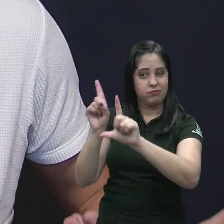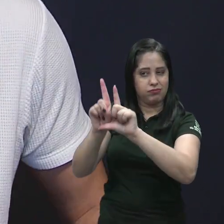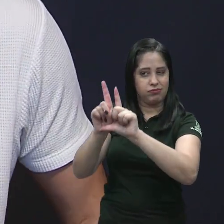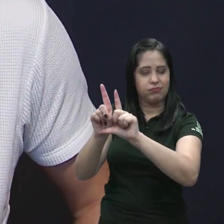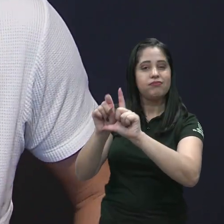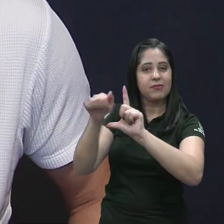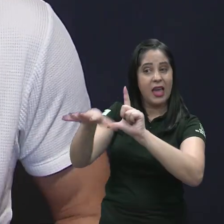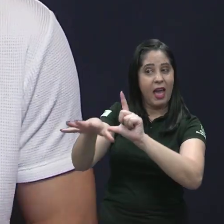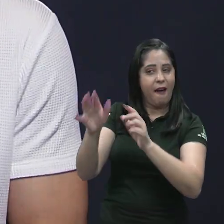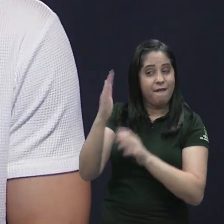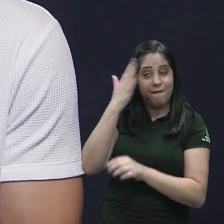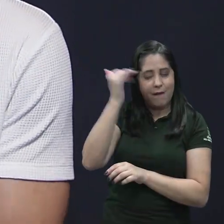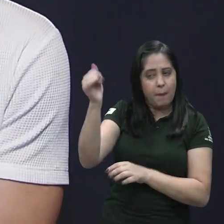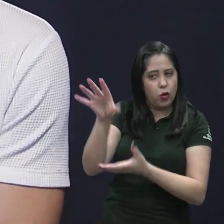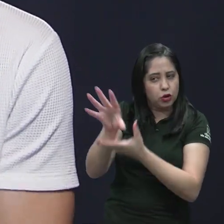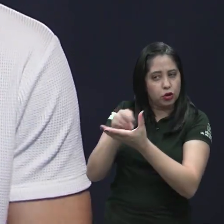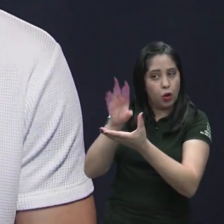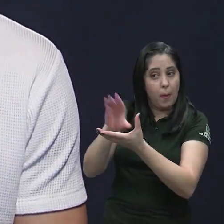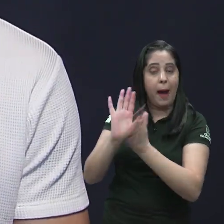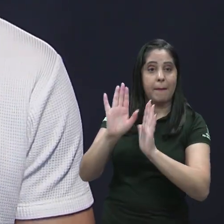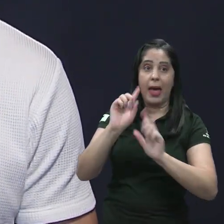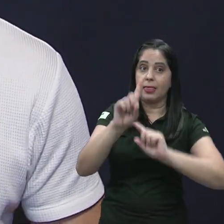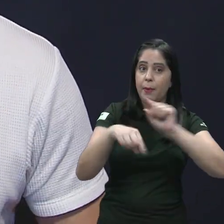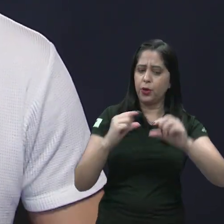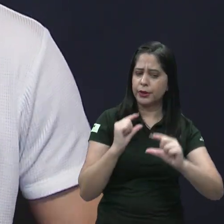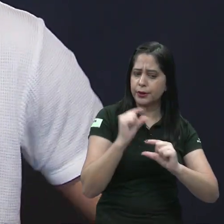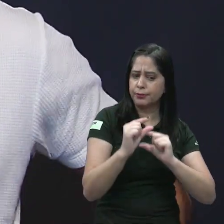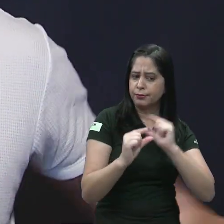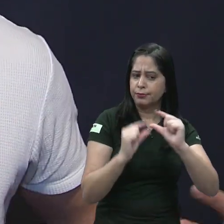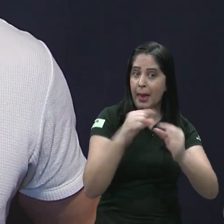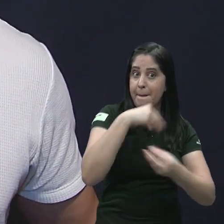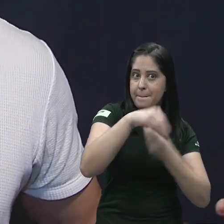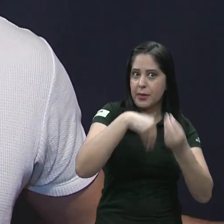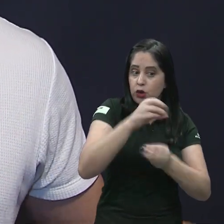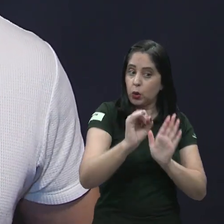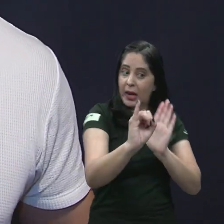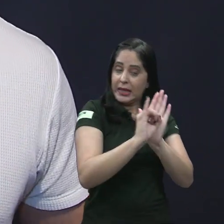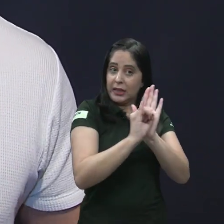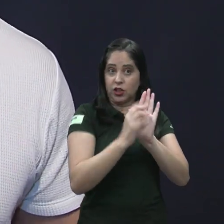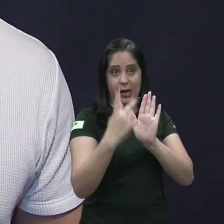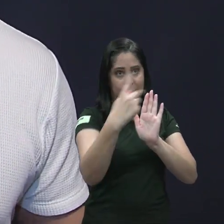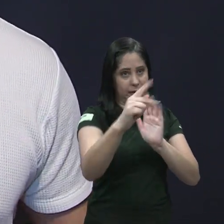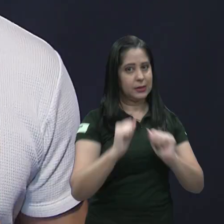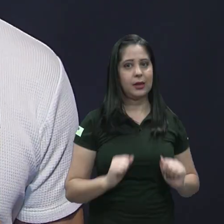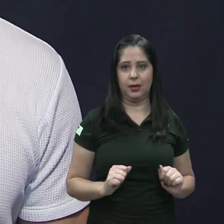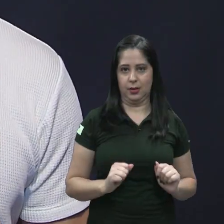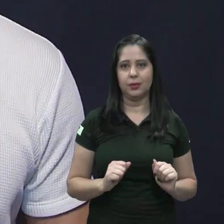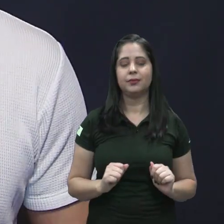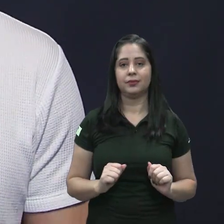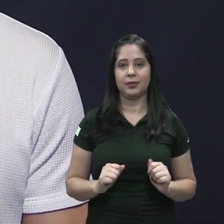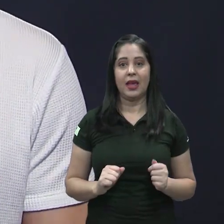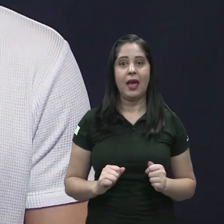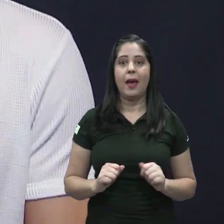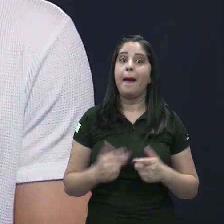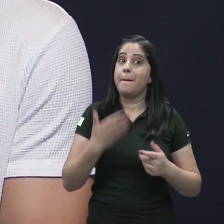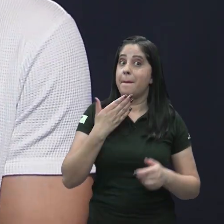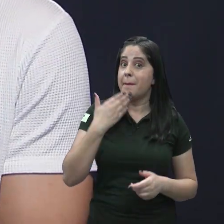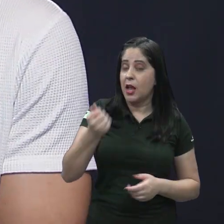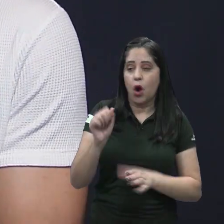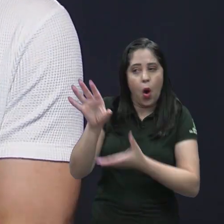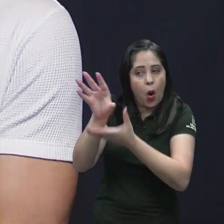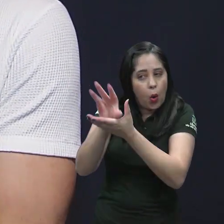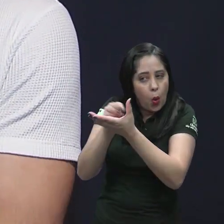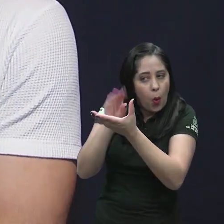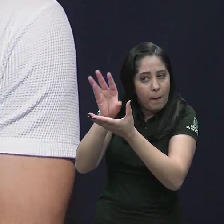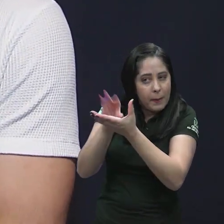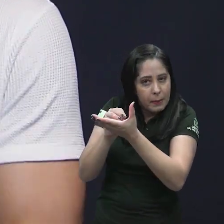Começa mais copiando e colocando aos poucos a sua autenticidade. Não tenta inventar e ser algo muito único de cara, porque é mais fácil você já dar certo naquilo